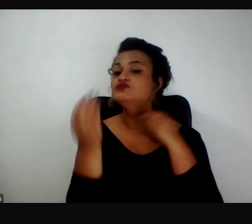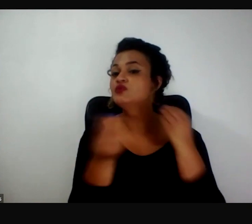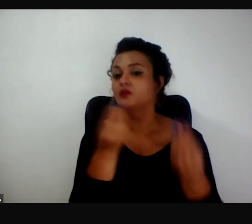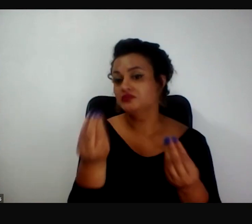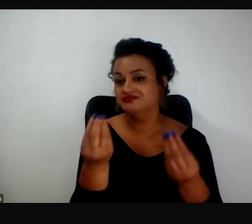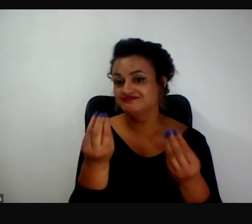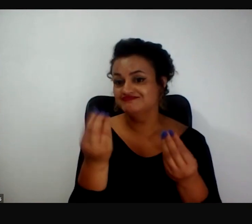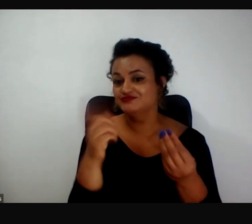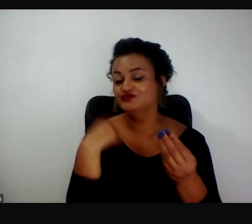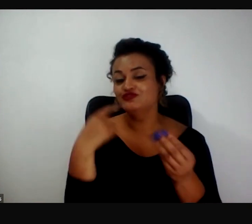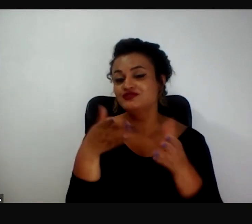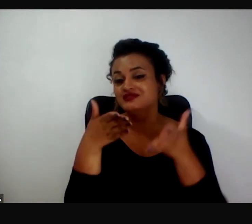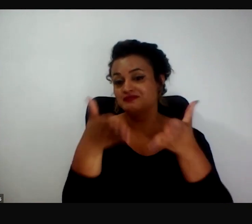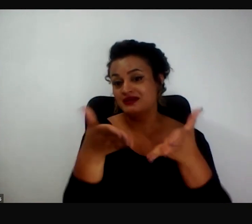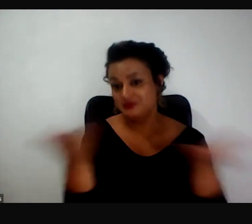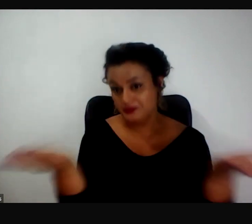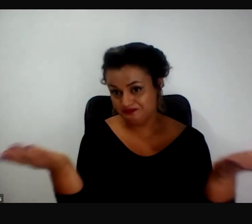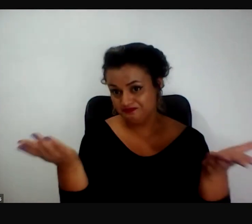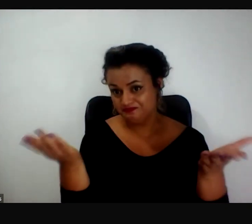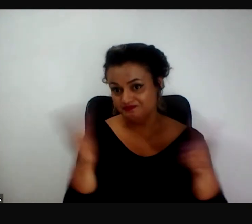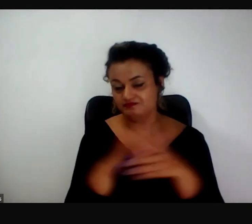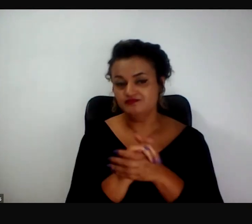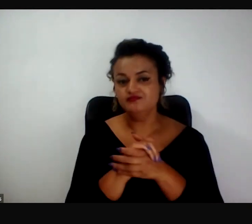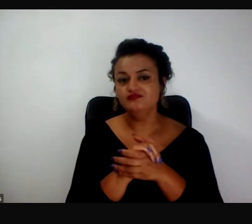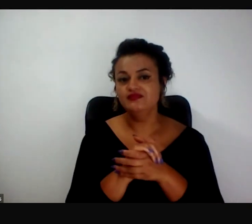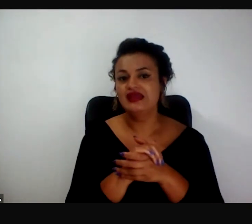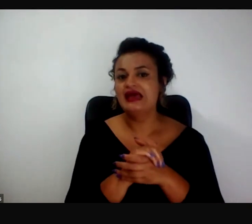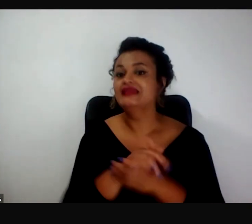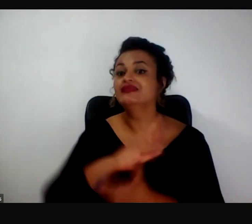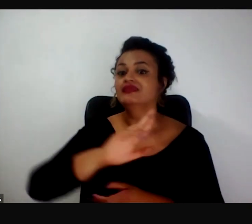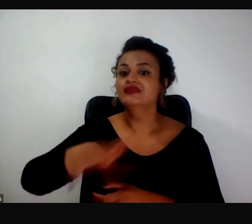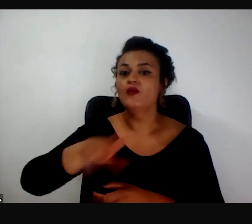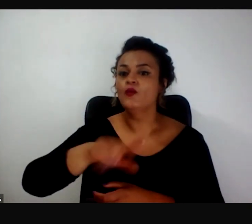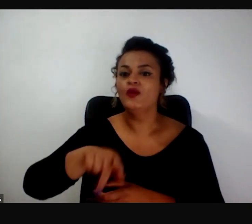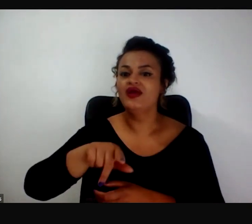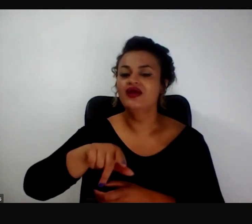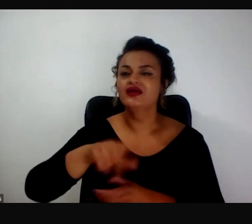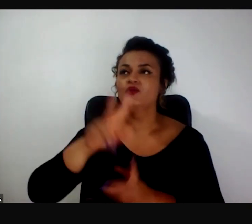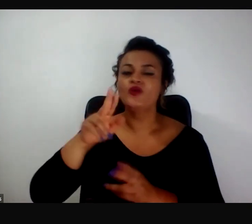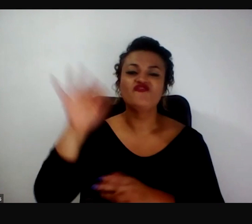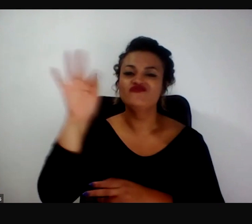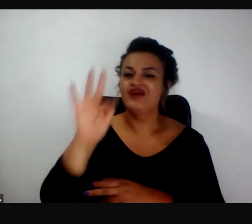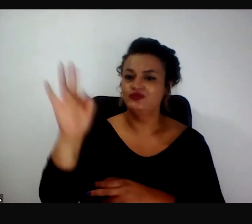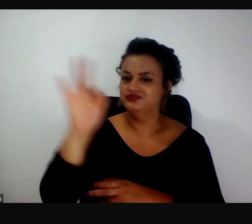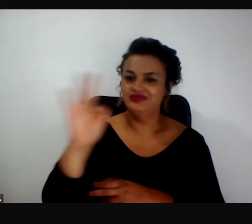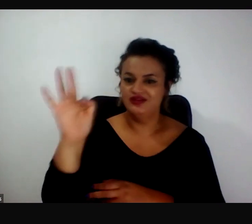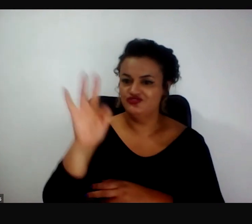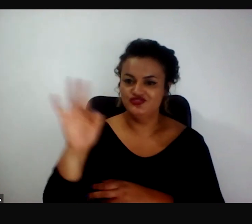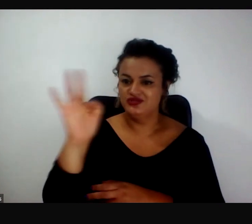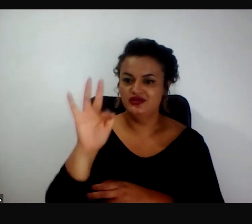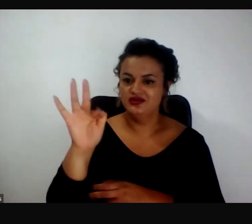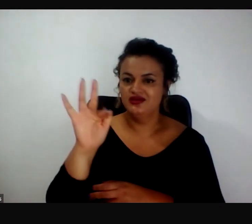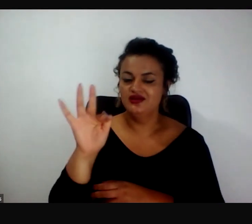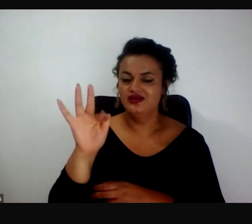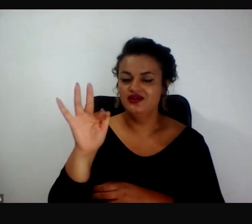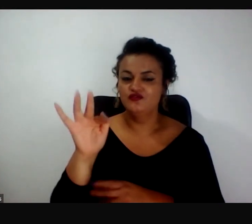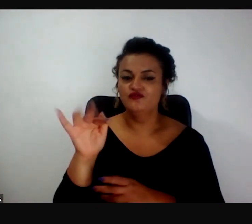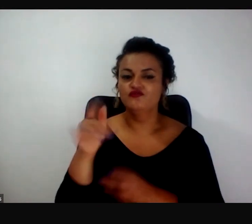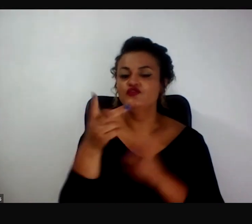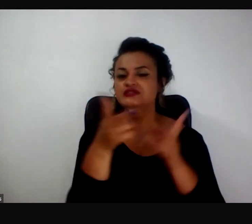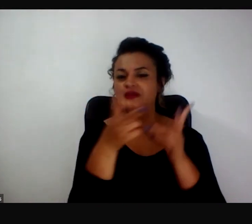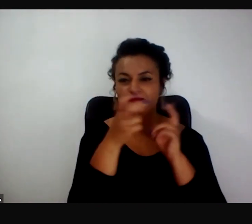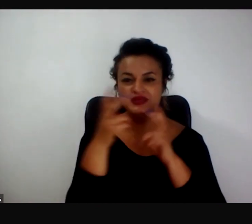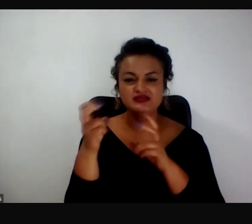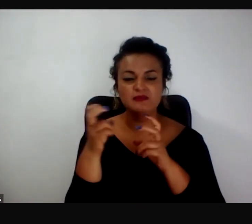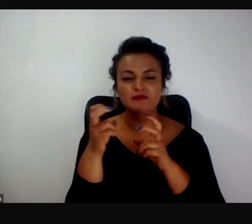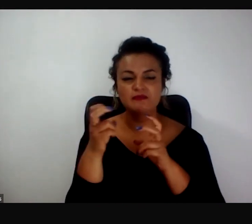fazemos parte. Não é uma faculdade você observar decisões